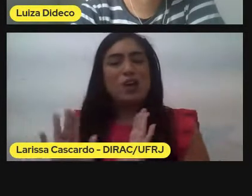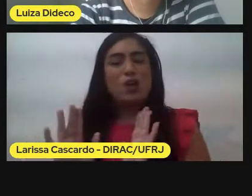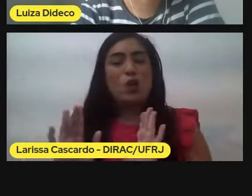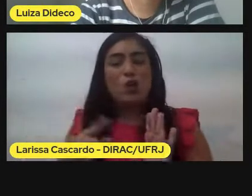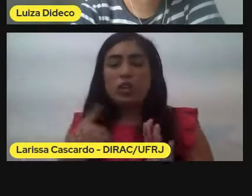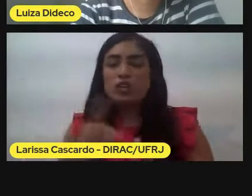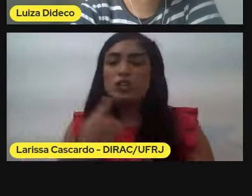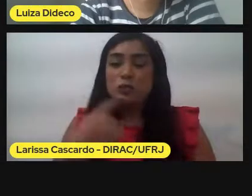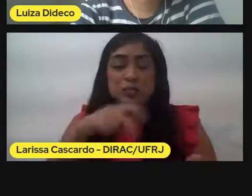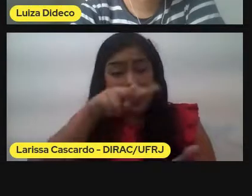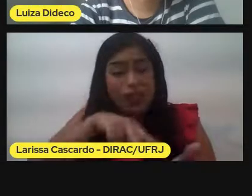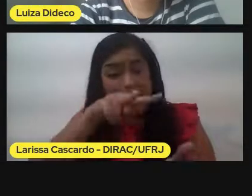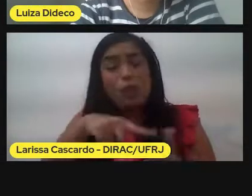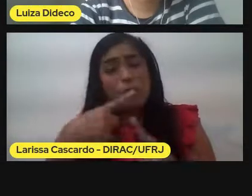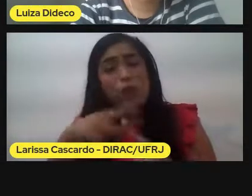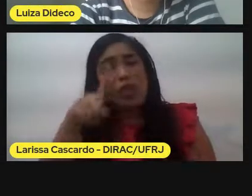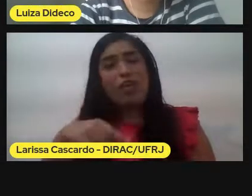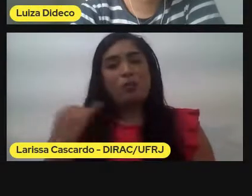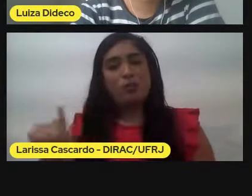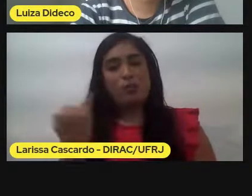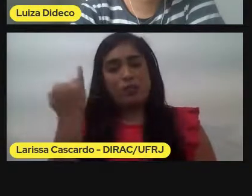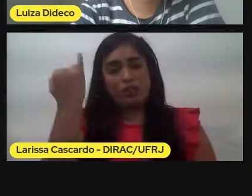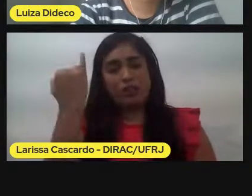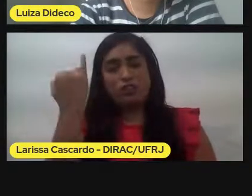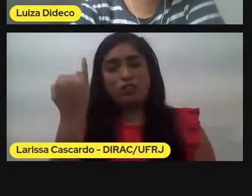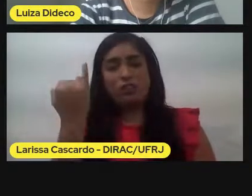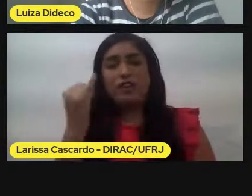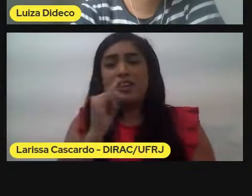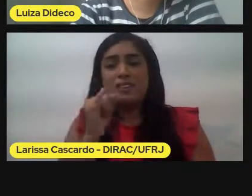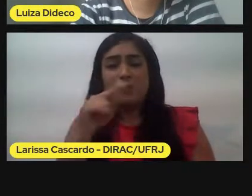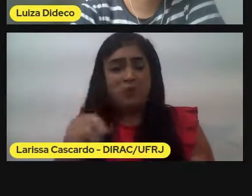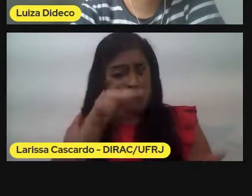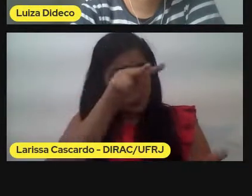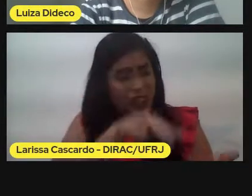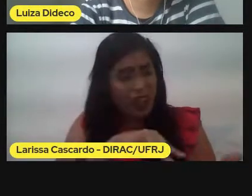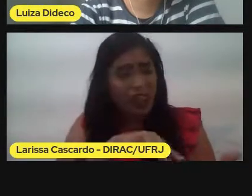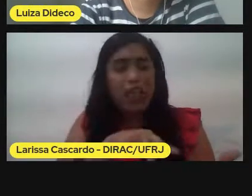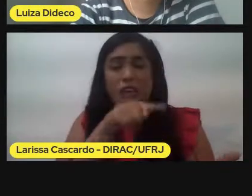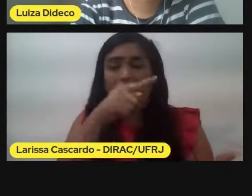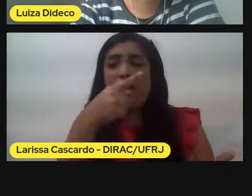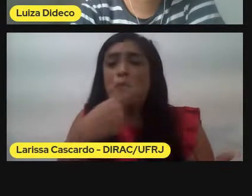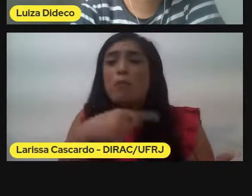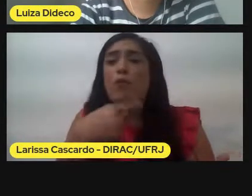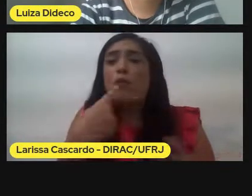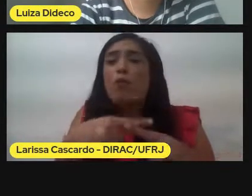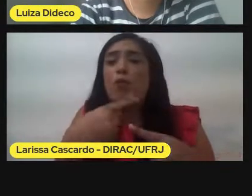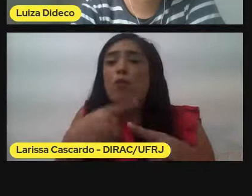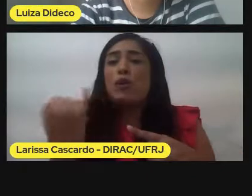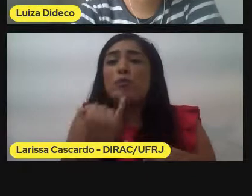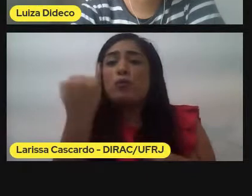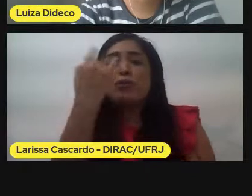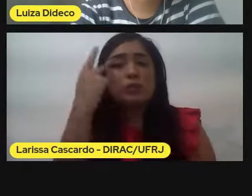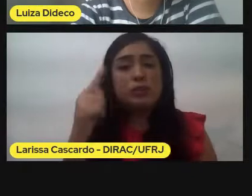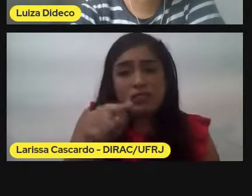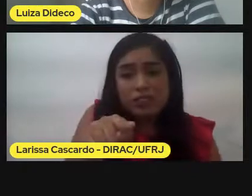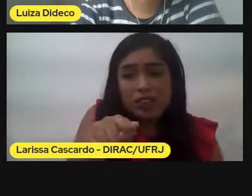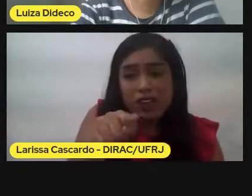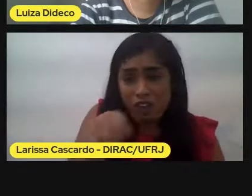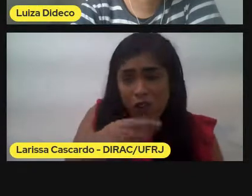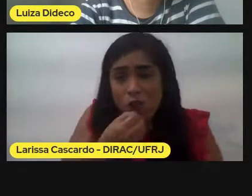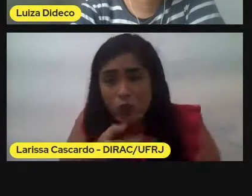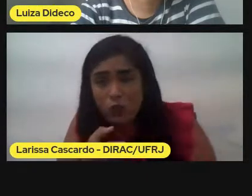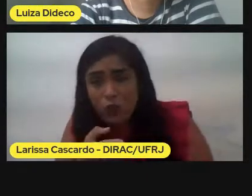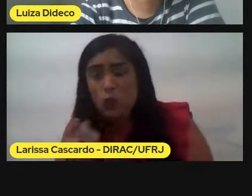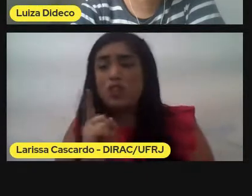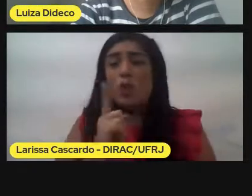é importante para você? Por que você gostou? Por que você não gostou? Isso é muito importante para o Fernando Pessoa. Muito